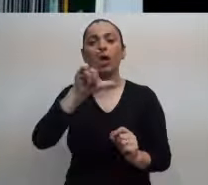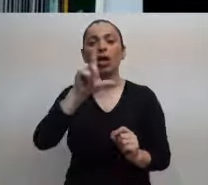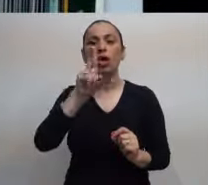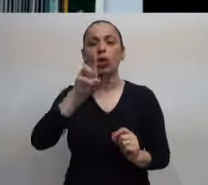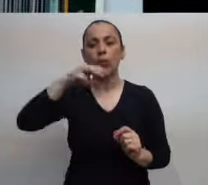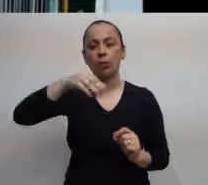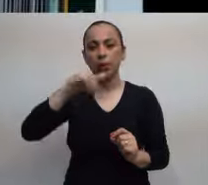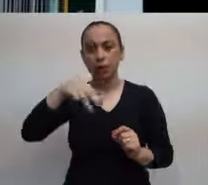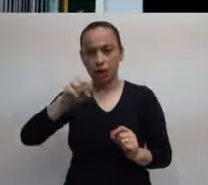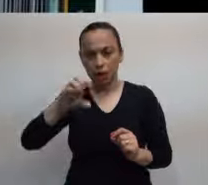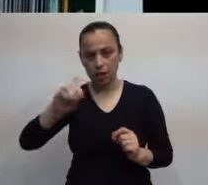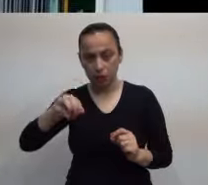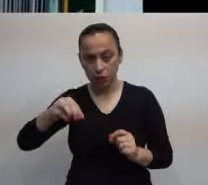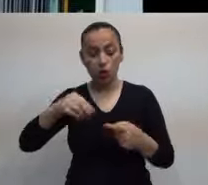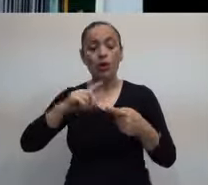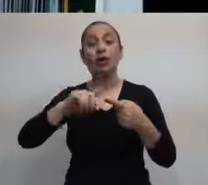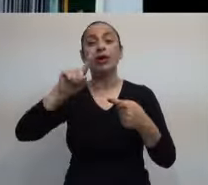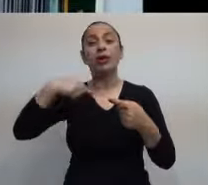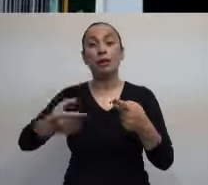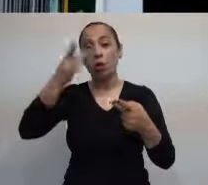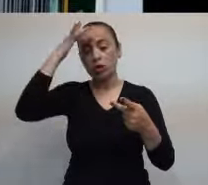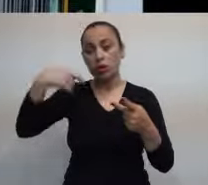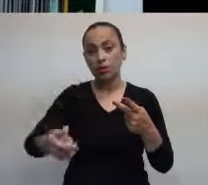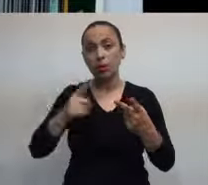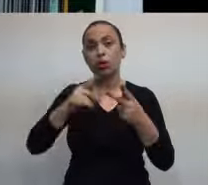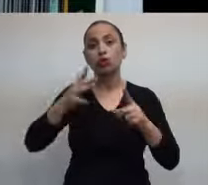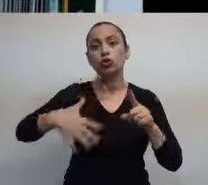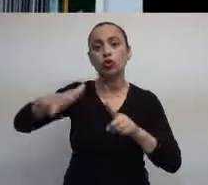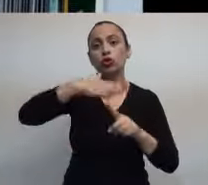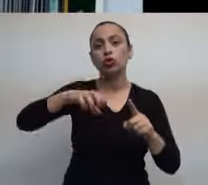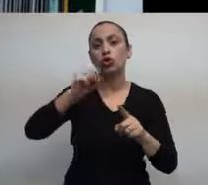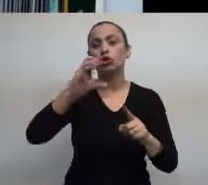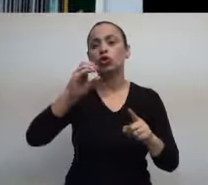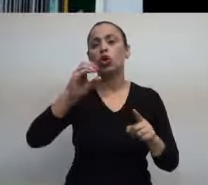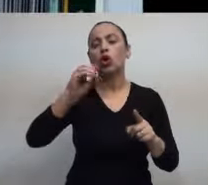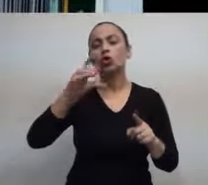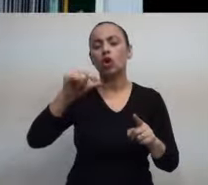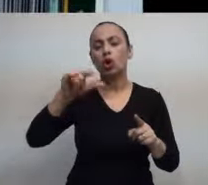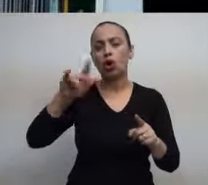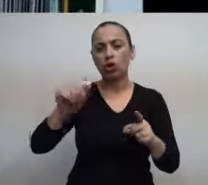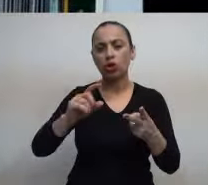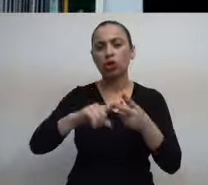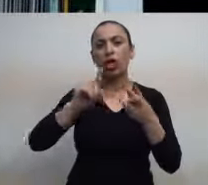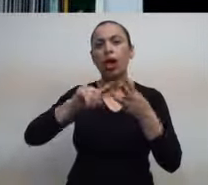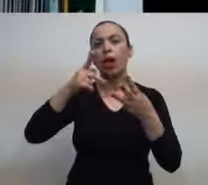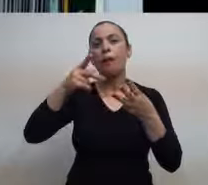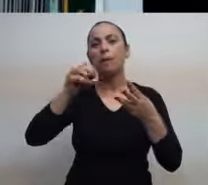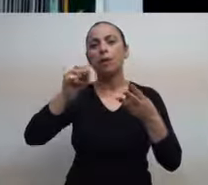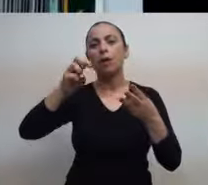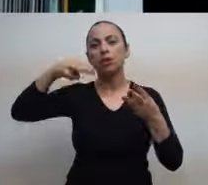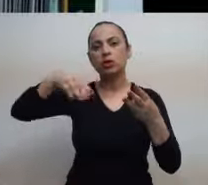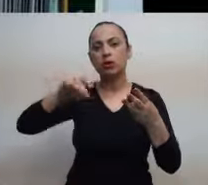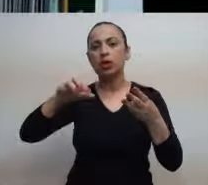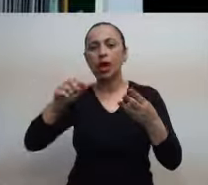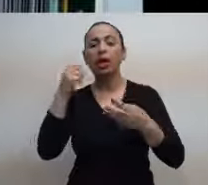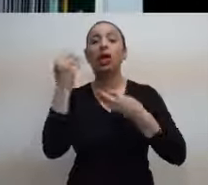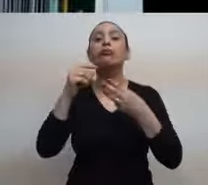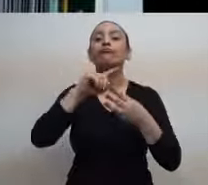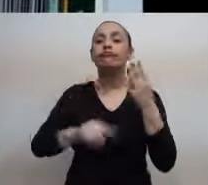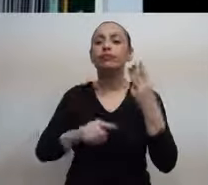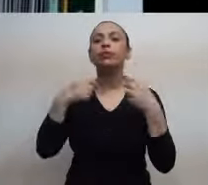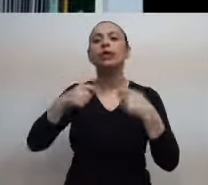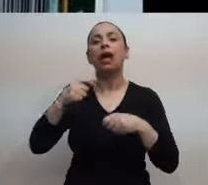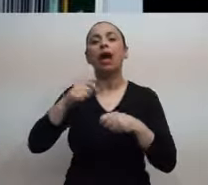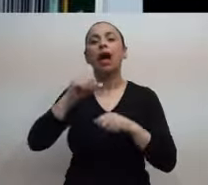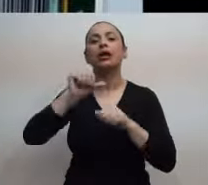iluminismo, depois na concepção sociológica e na concepção pós-moderna, devendo ter em mente que elas se